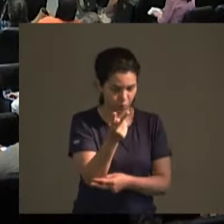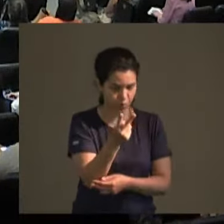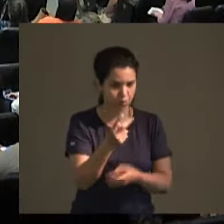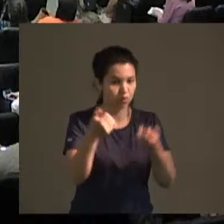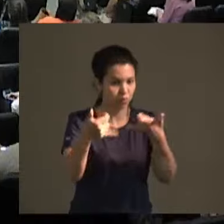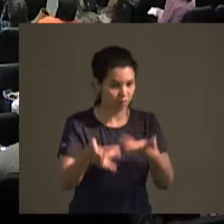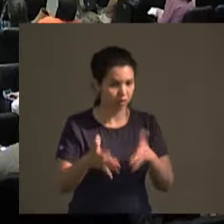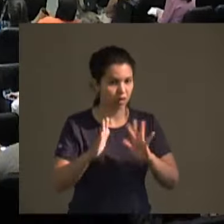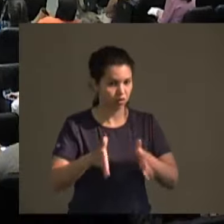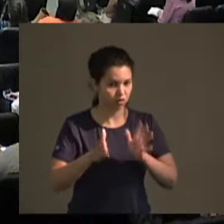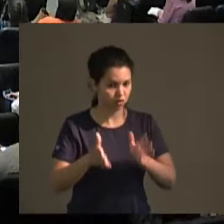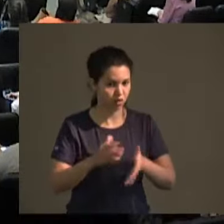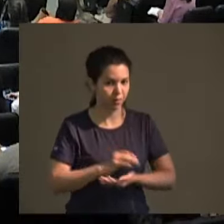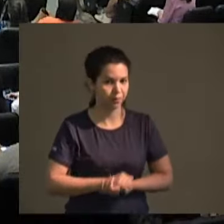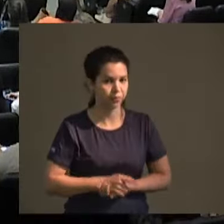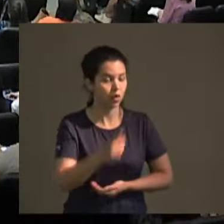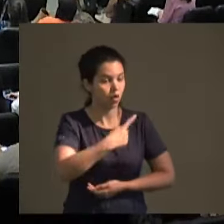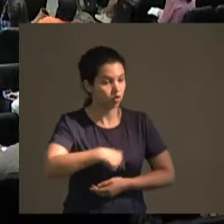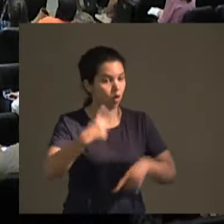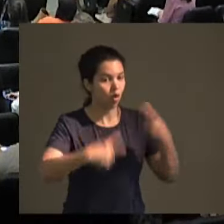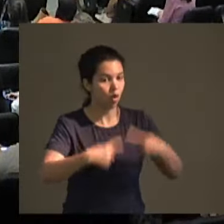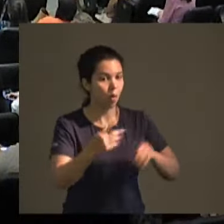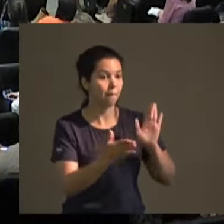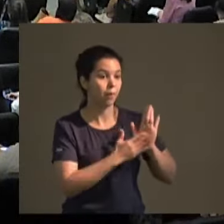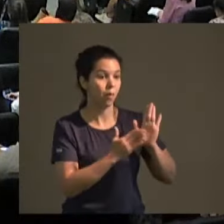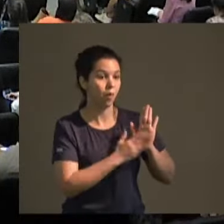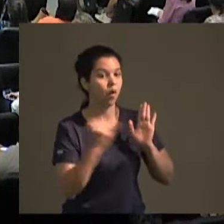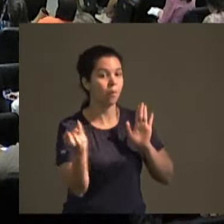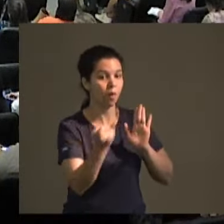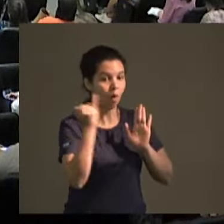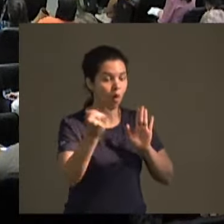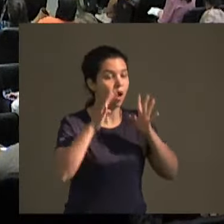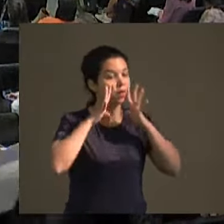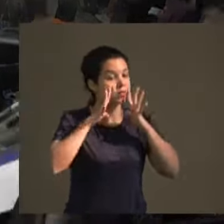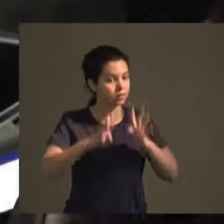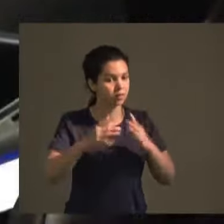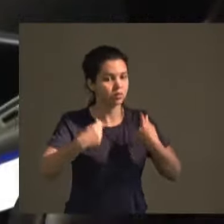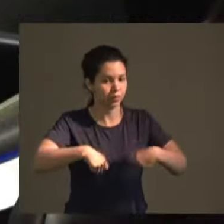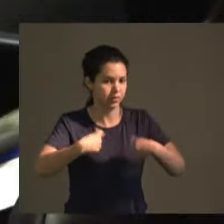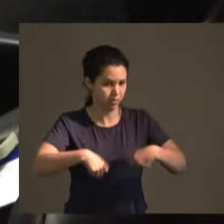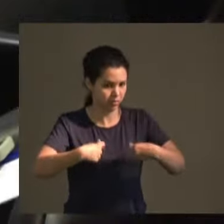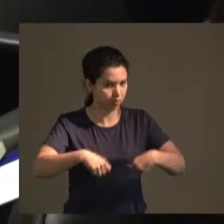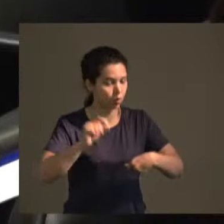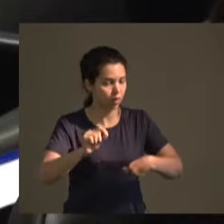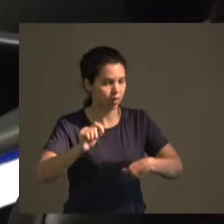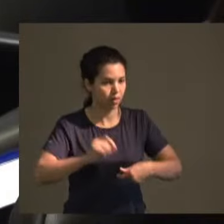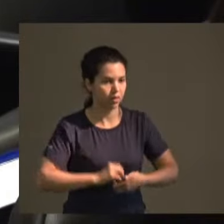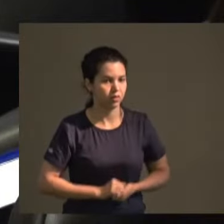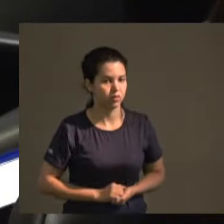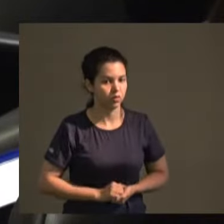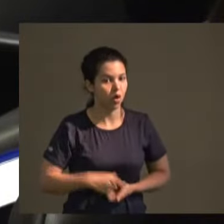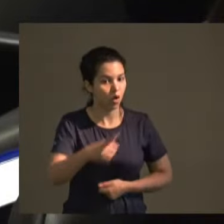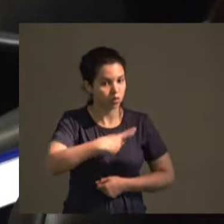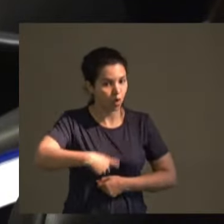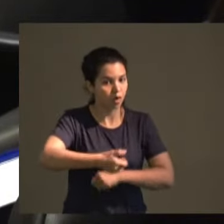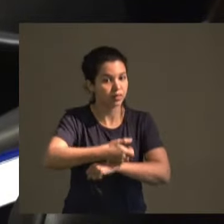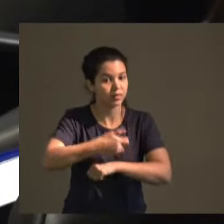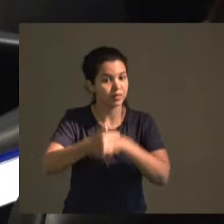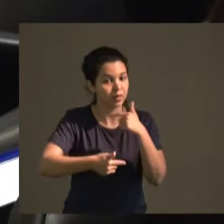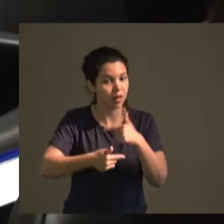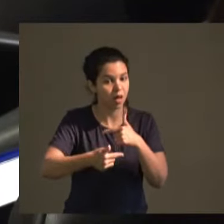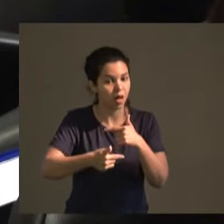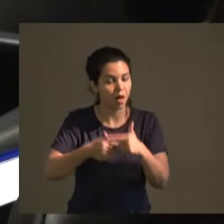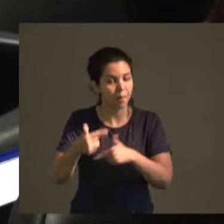está falando aí de uma proposta super importante, mas tem um ponto de atenção. Nós precisamos trabalhar os profissionais que vão atender